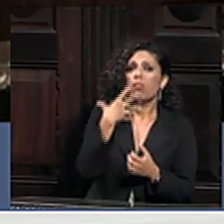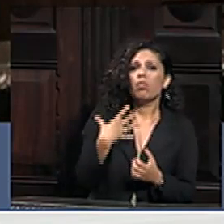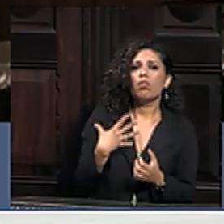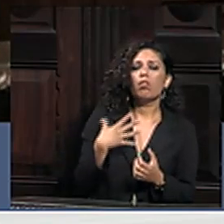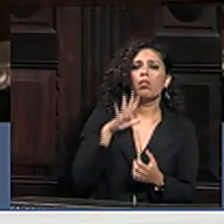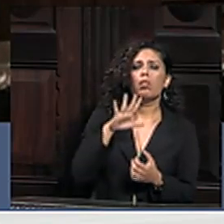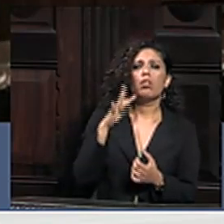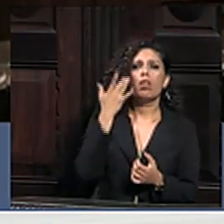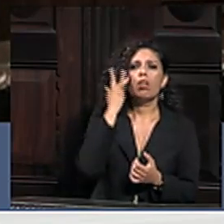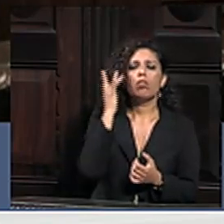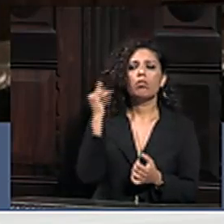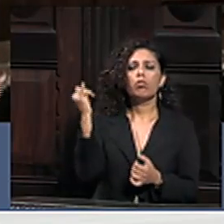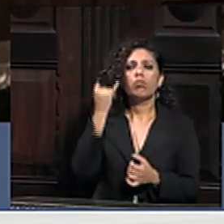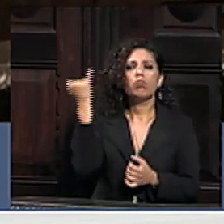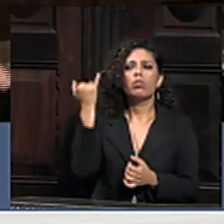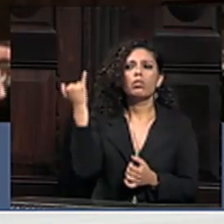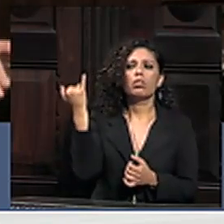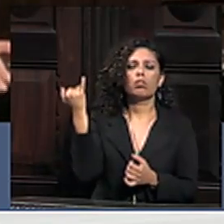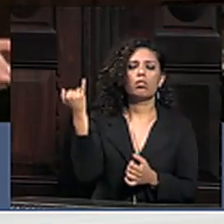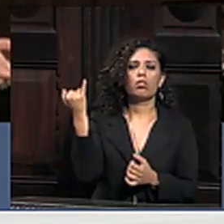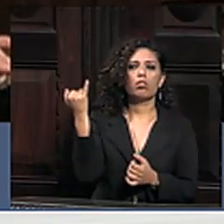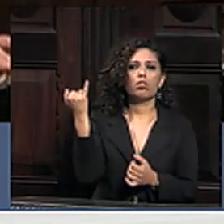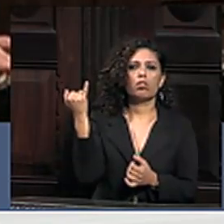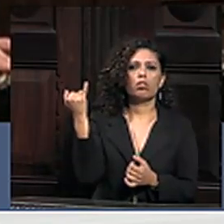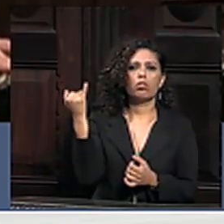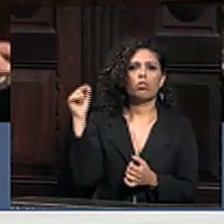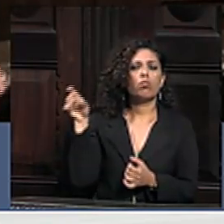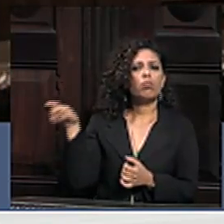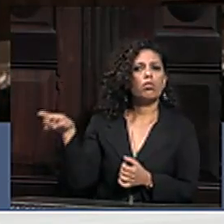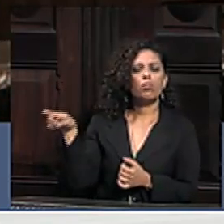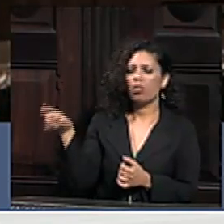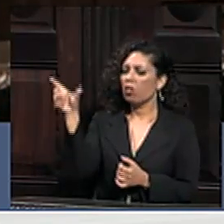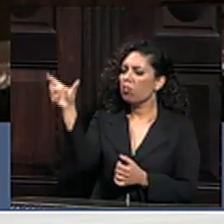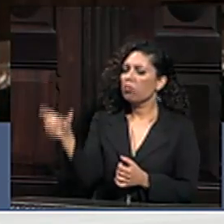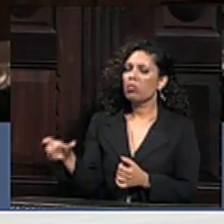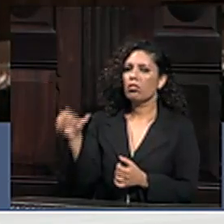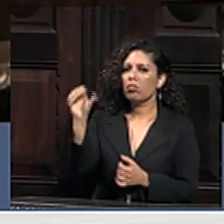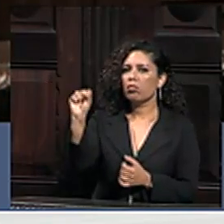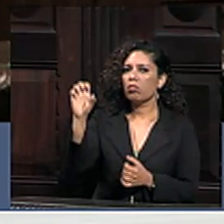esse objetivo seja